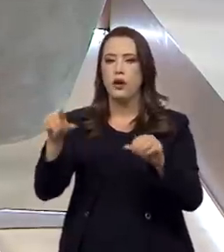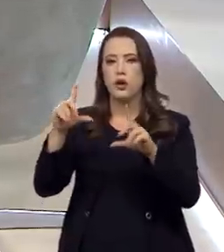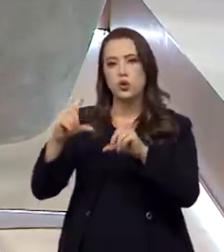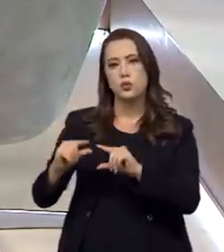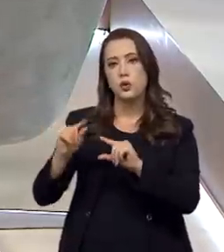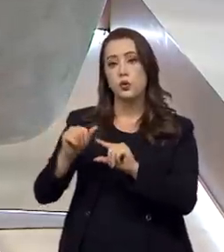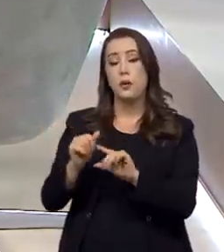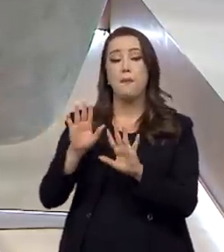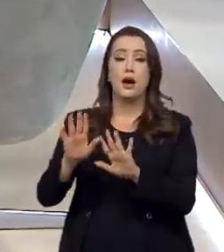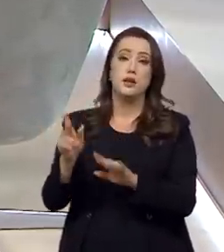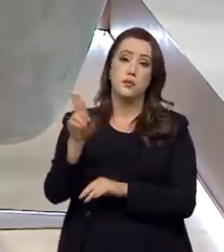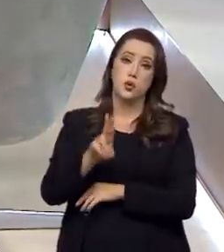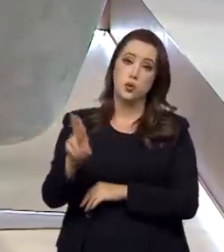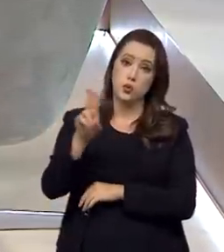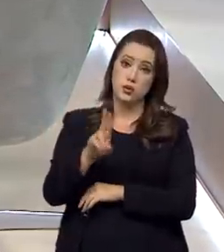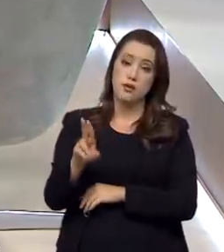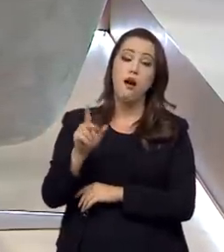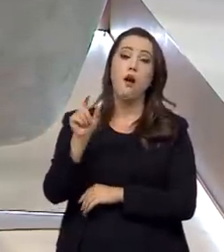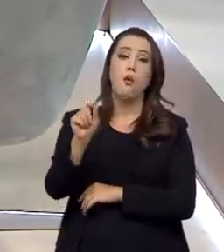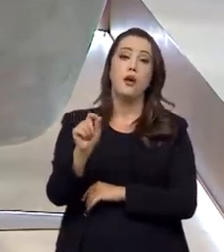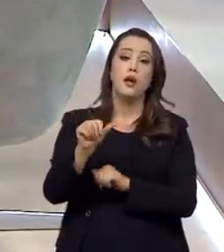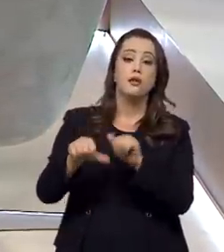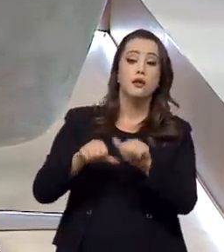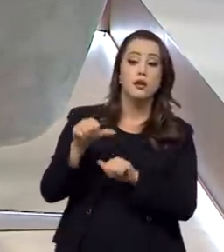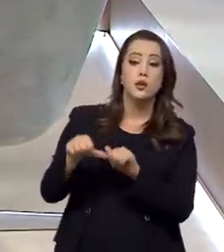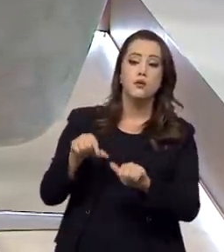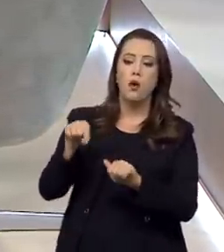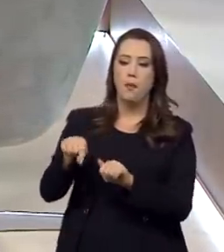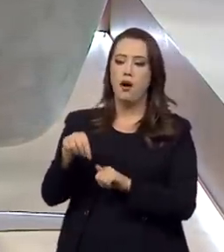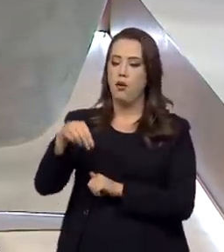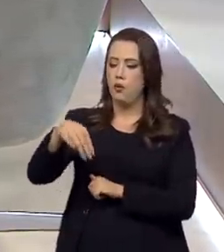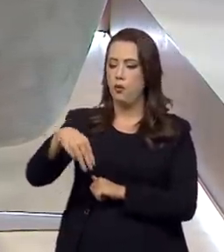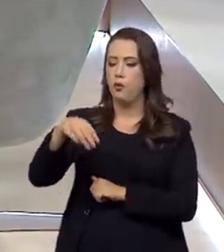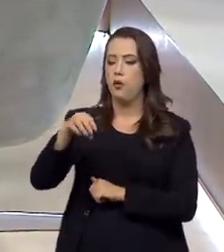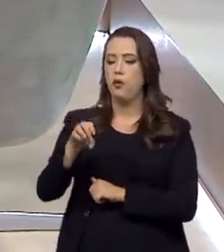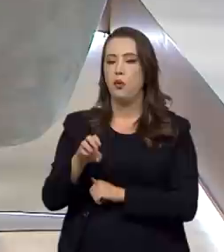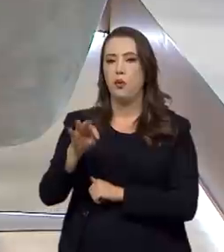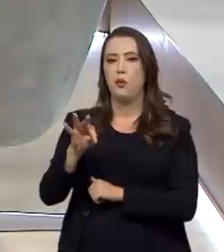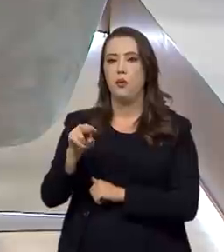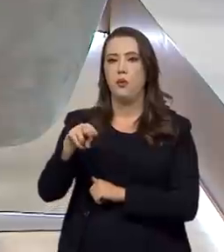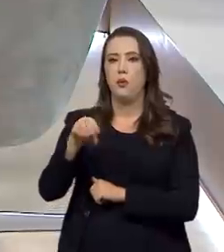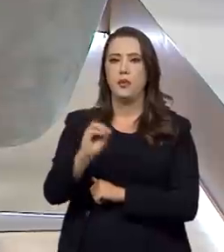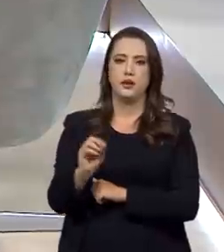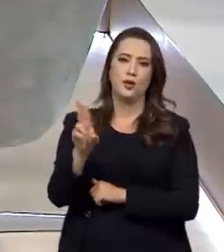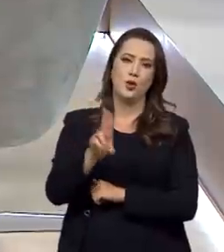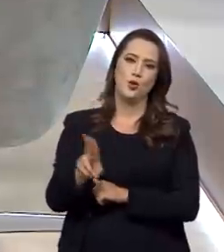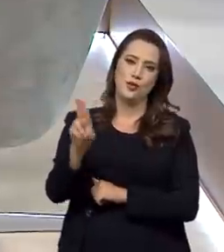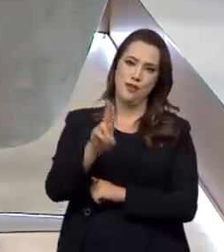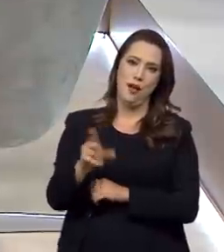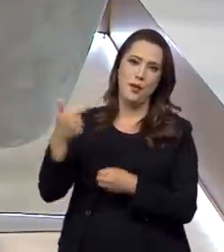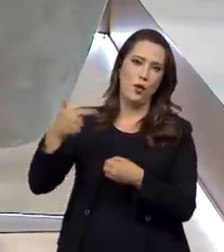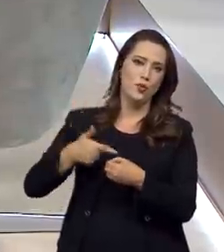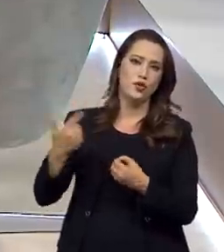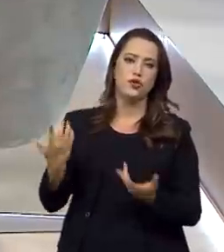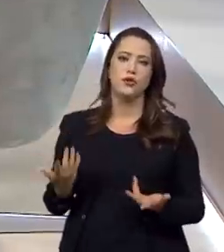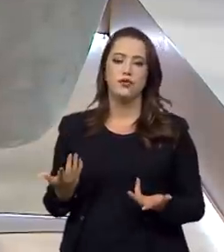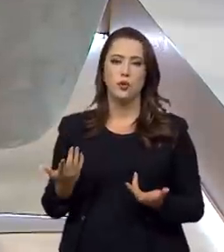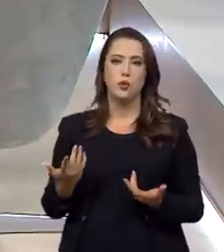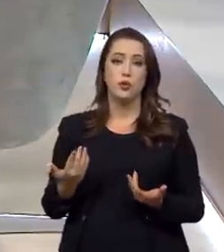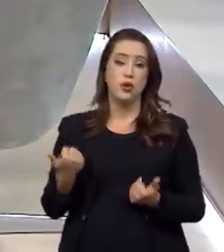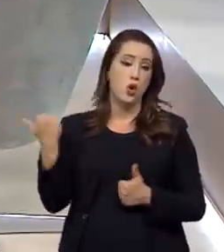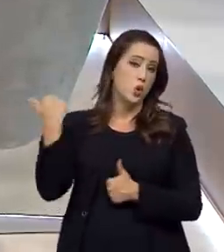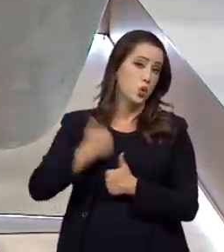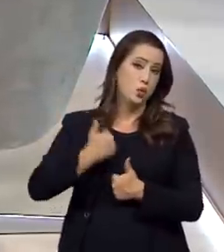usar esse metano purificar ele Criar o biometano e aplicar esse biometano nos tratores veículos pesados